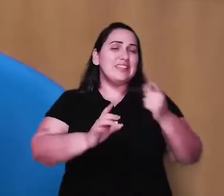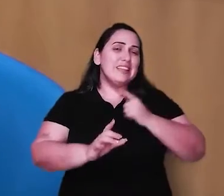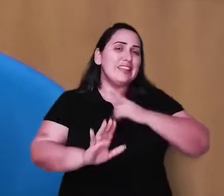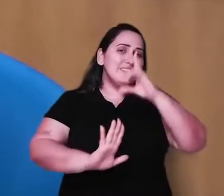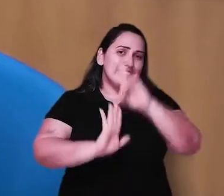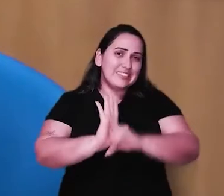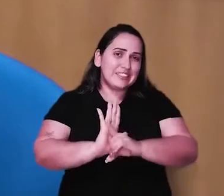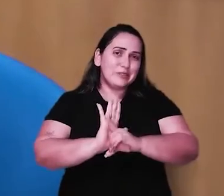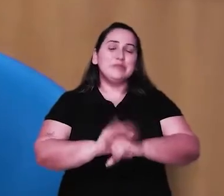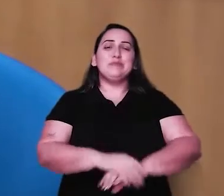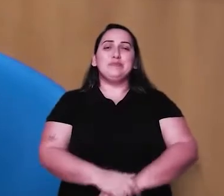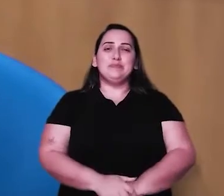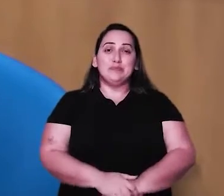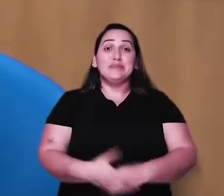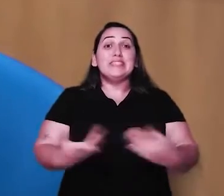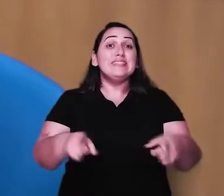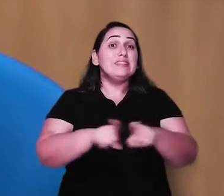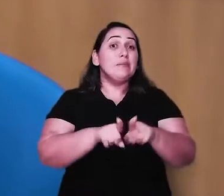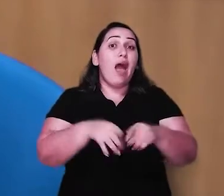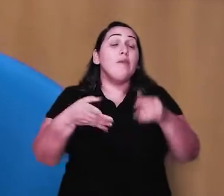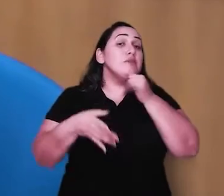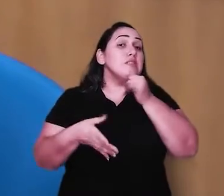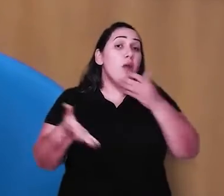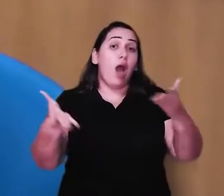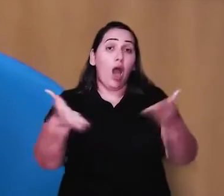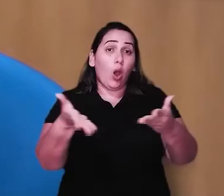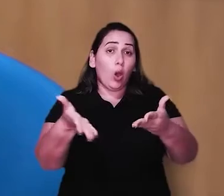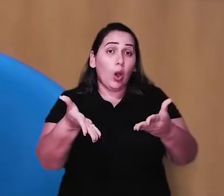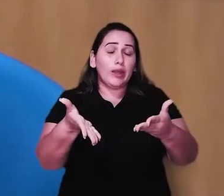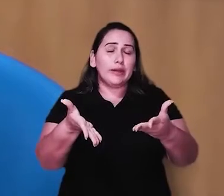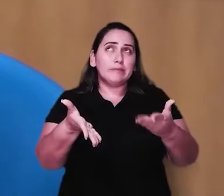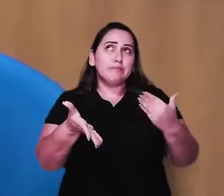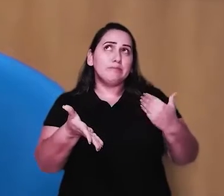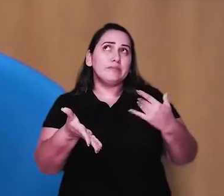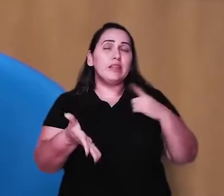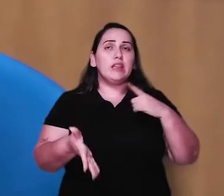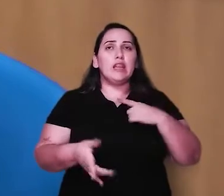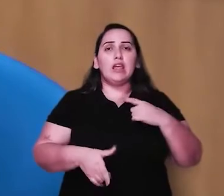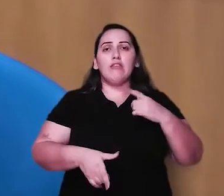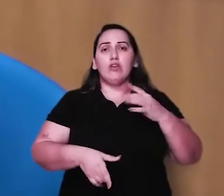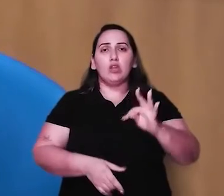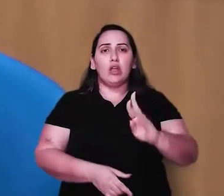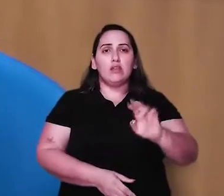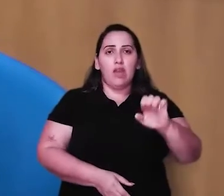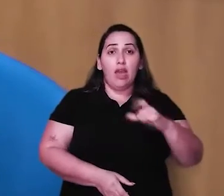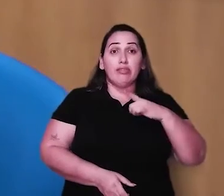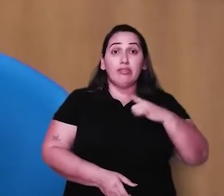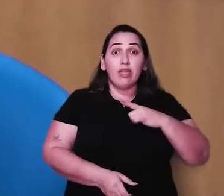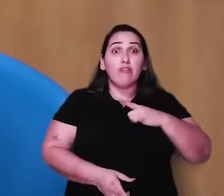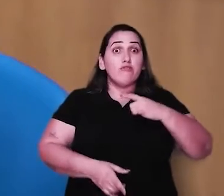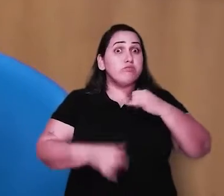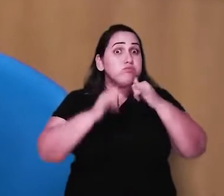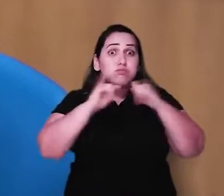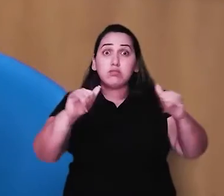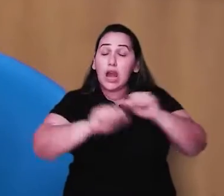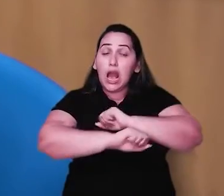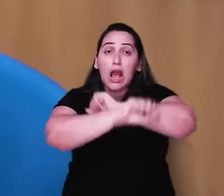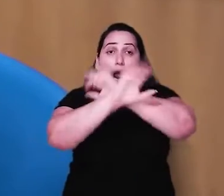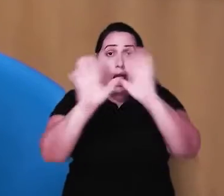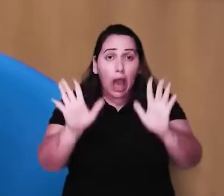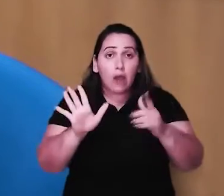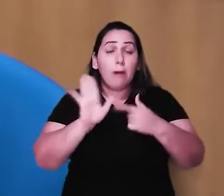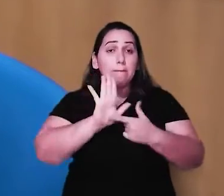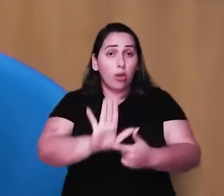partidos terão direito. E agora, mais recentemente, o Tribunal Superior Eleitoral ele deu um recado